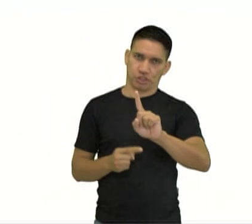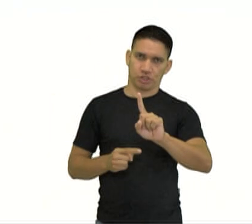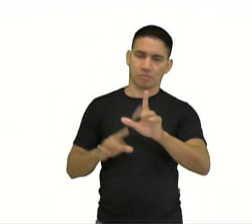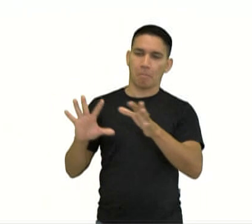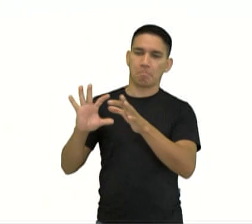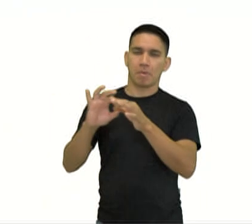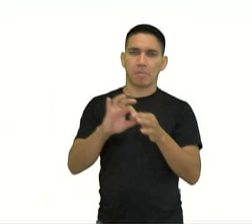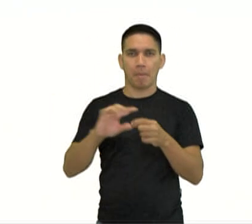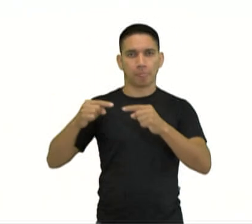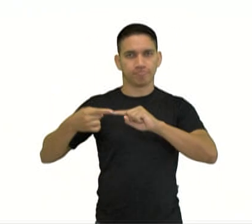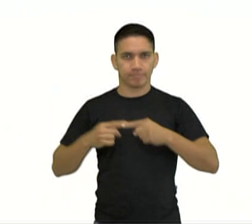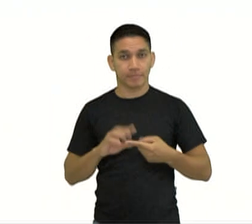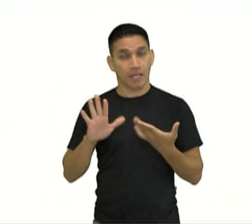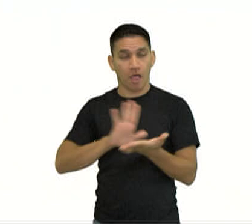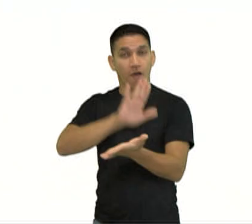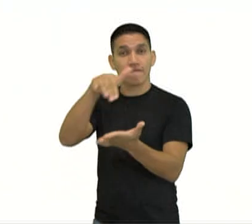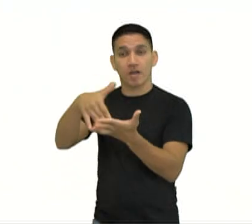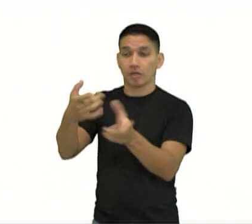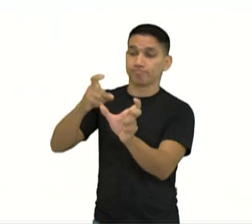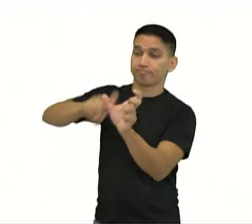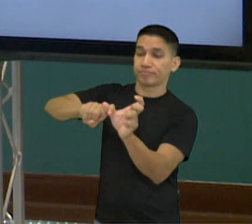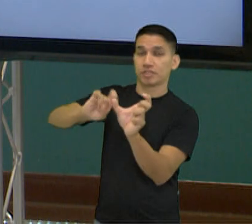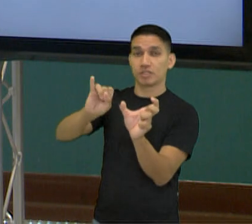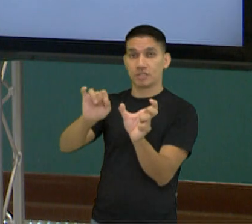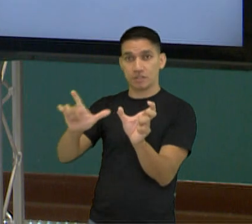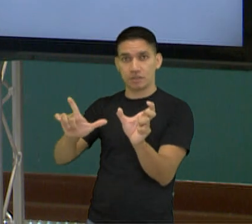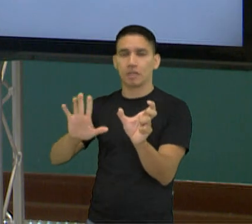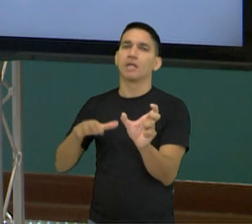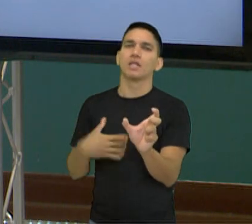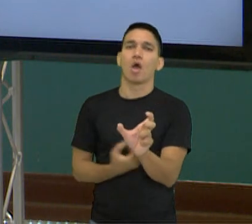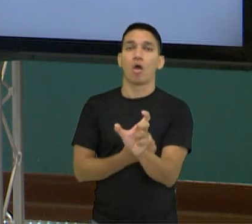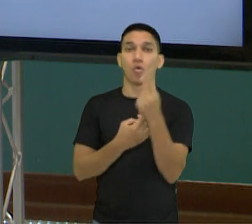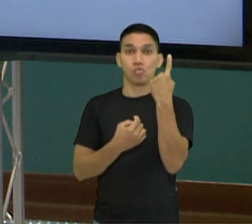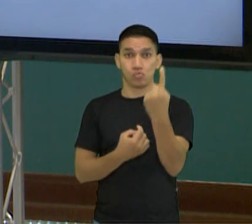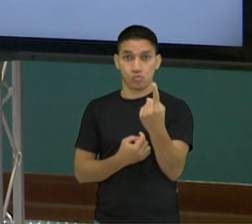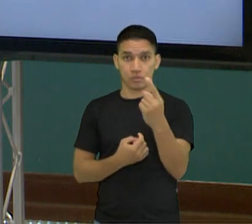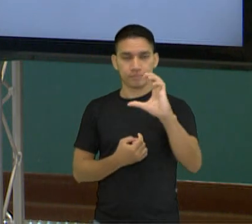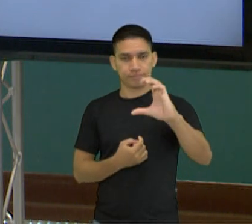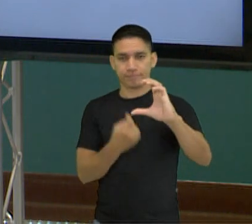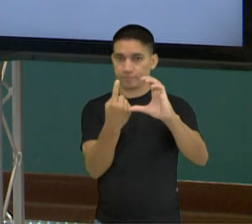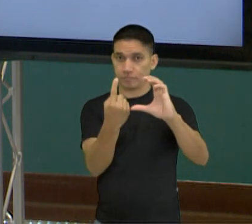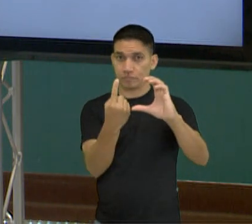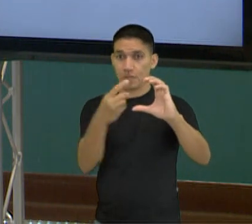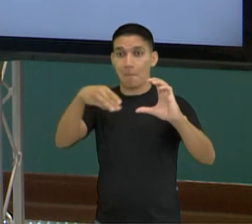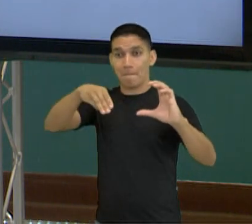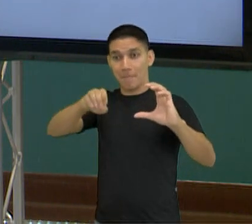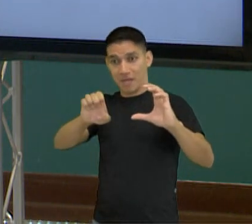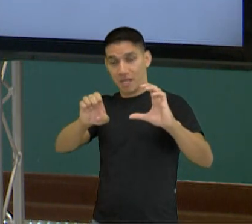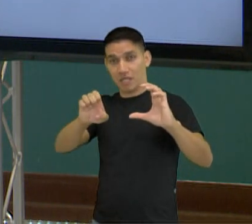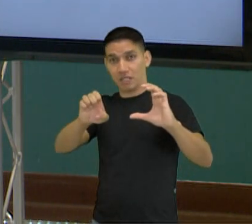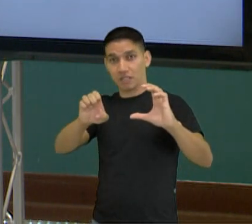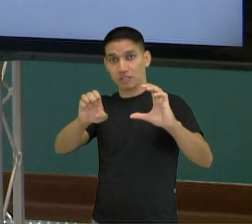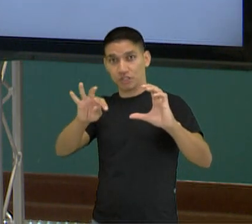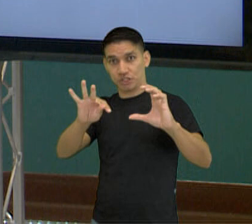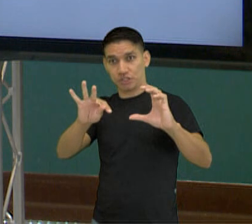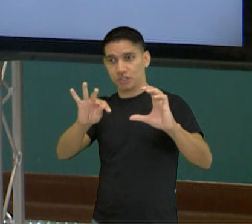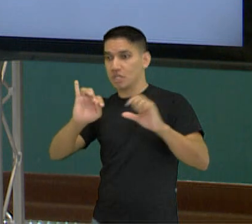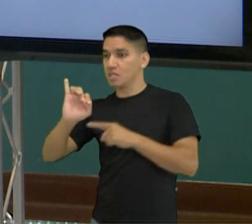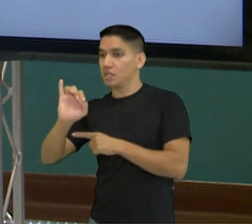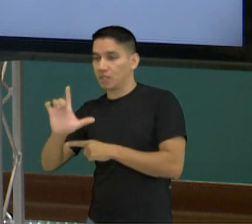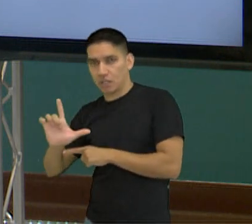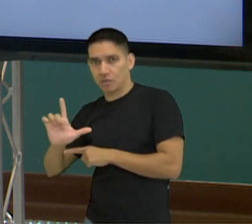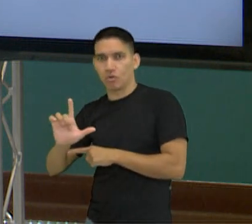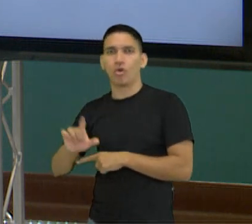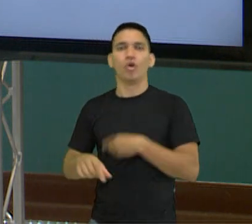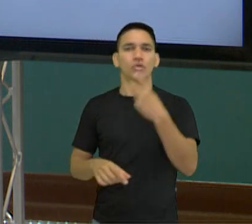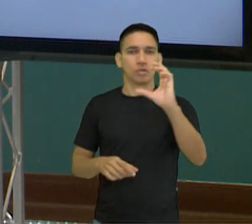a terminação vai ser -io. Um carbono, met. E a terminação, -io. 2 carbonos,